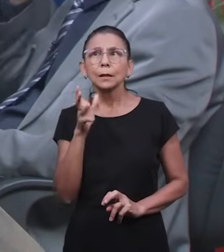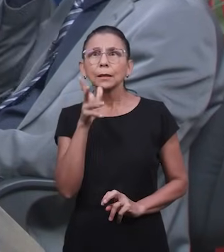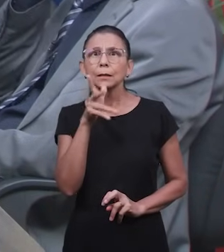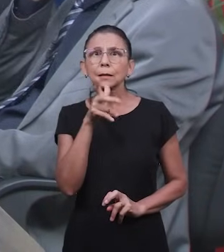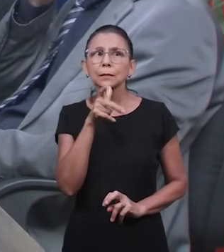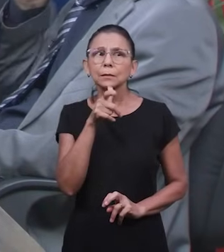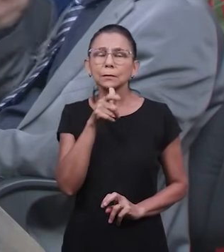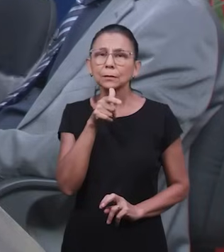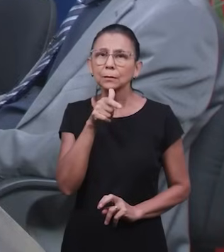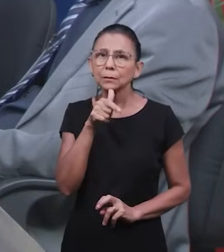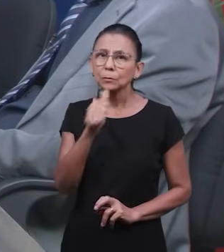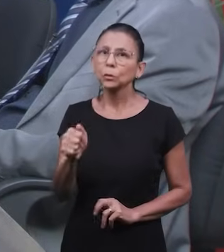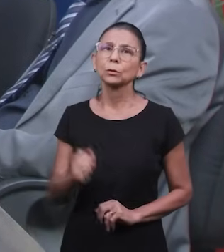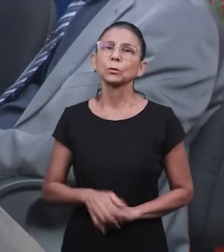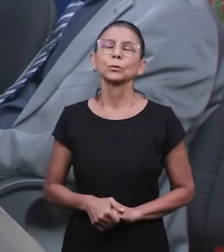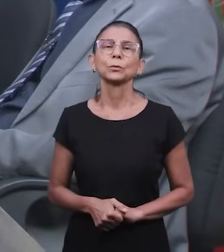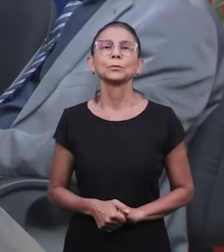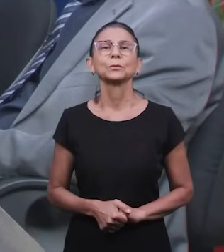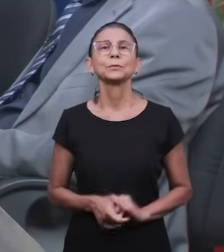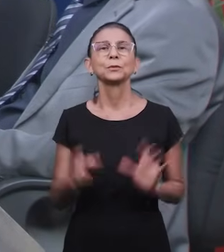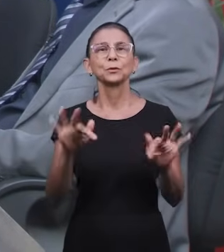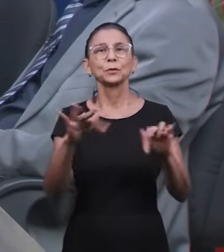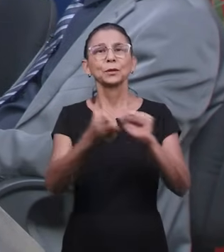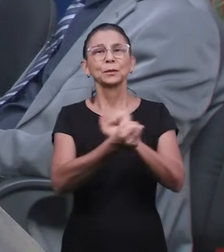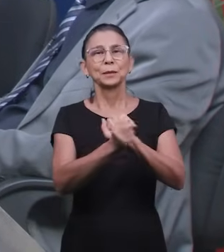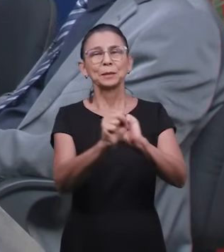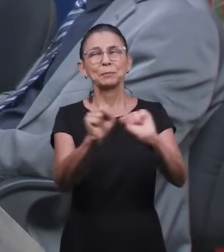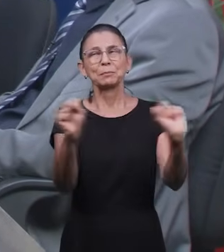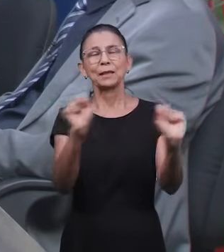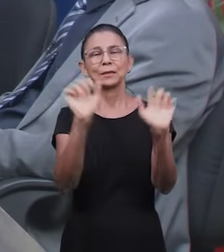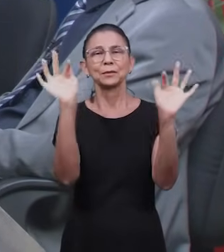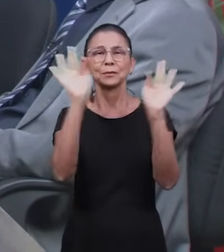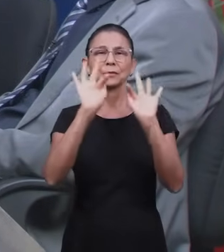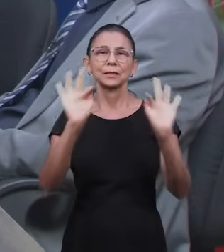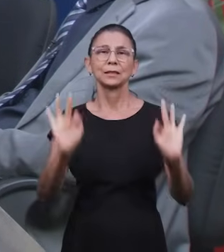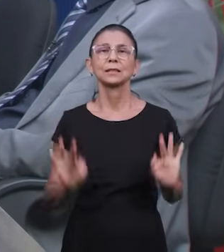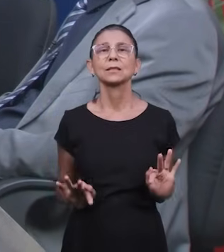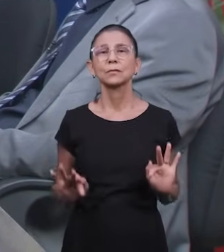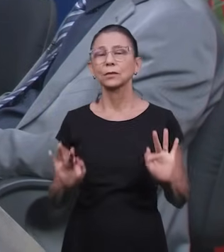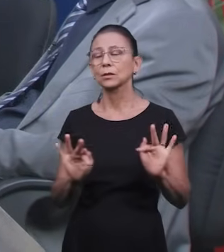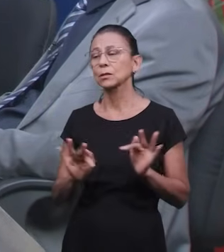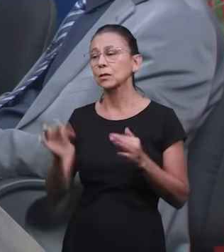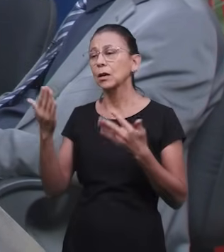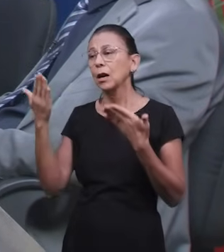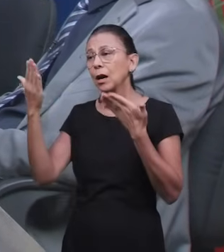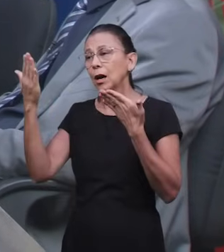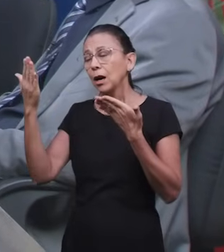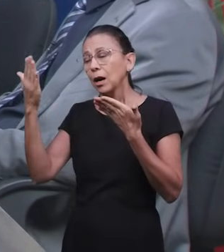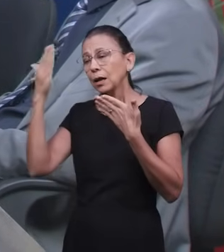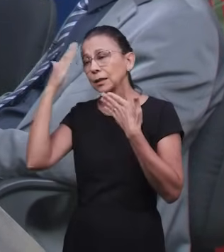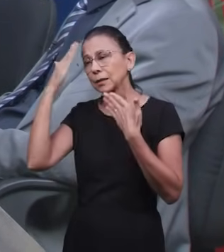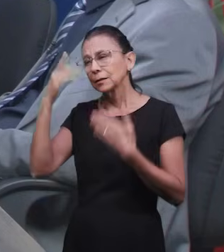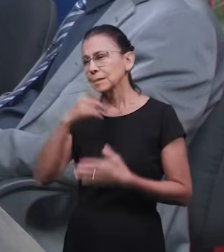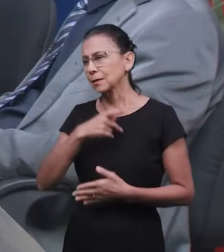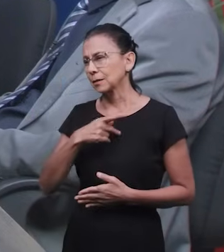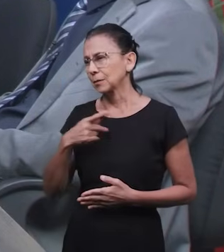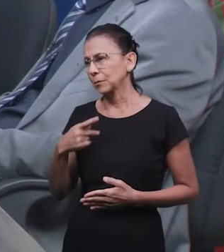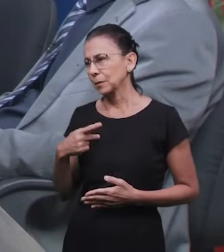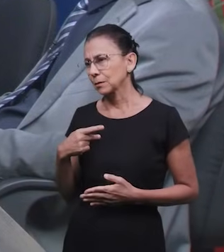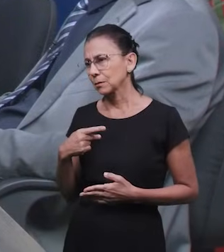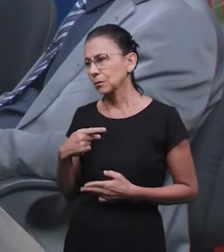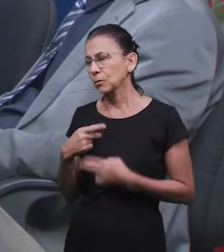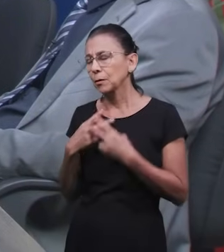longo. E no final ele estava liberto, feliz. E ele falou, pastor, eu quero agradecer